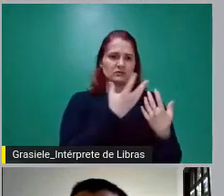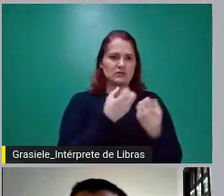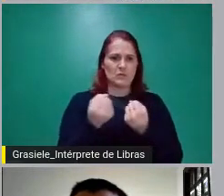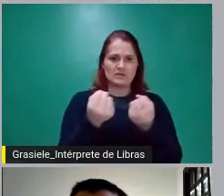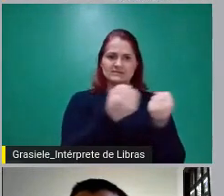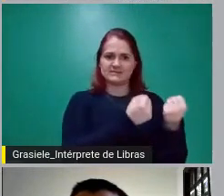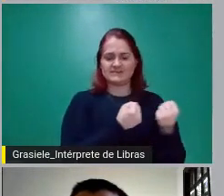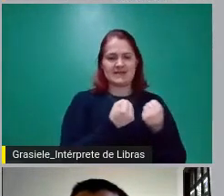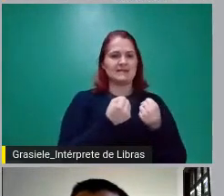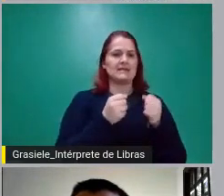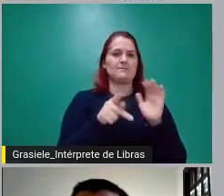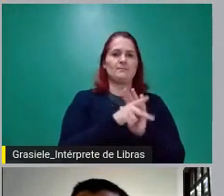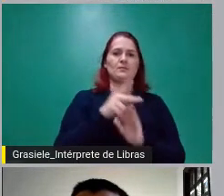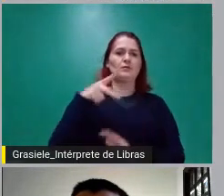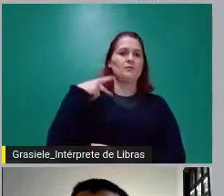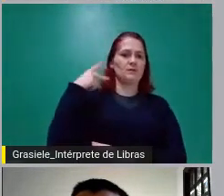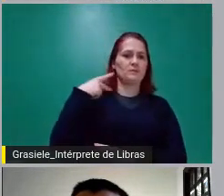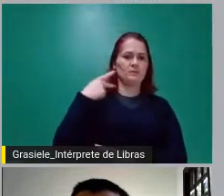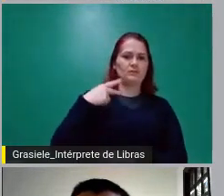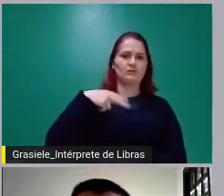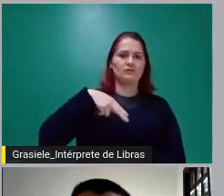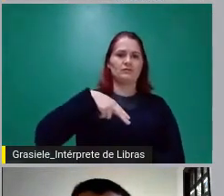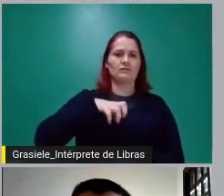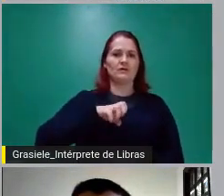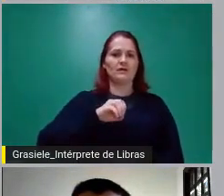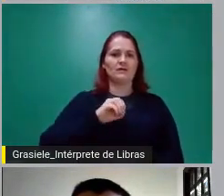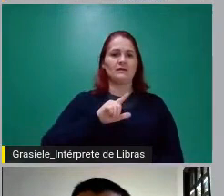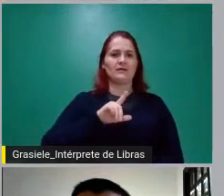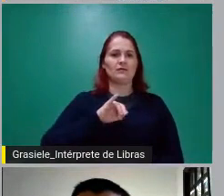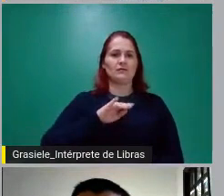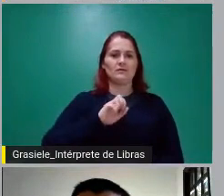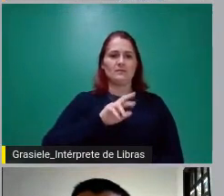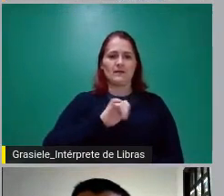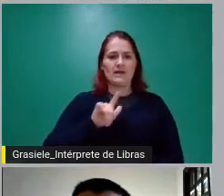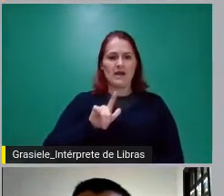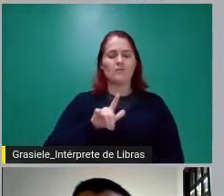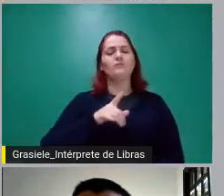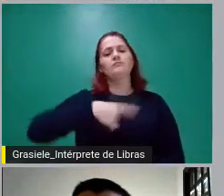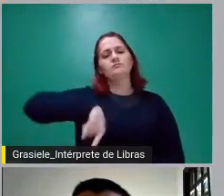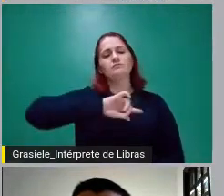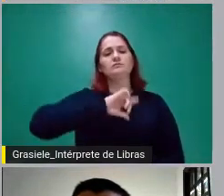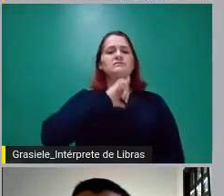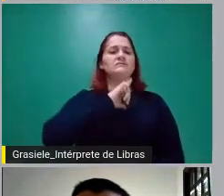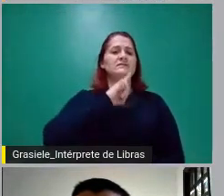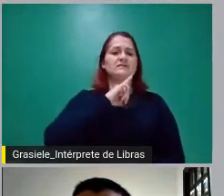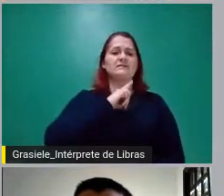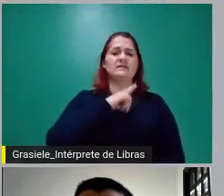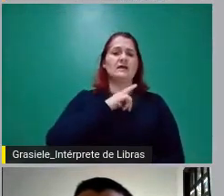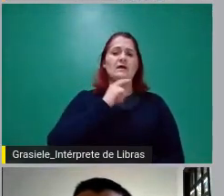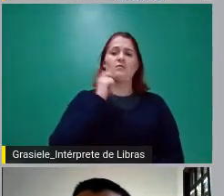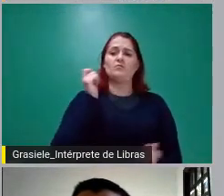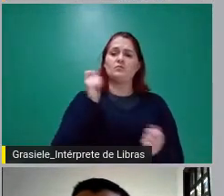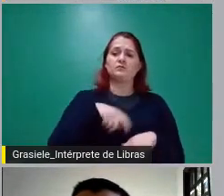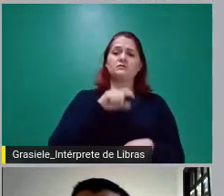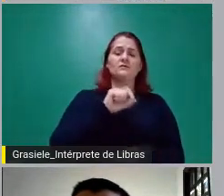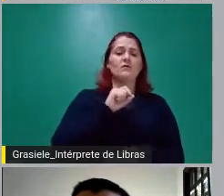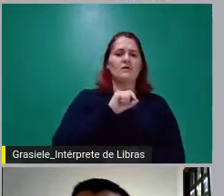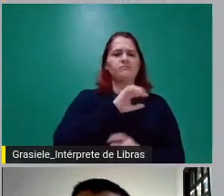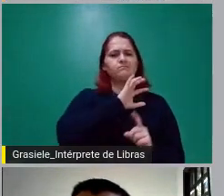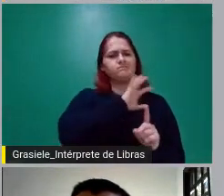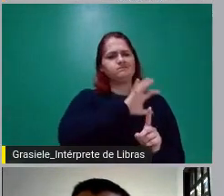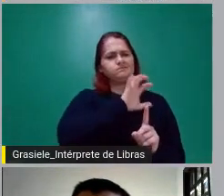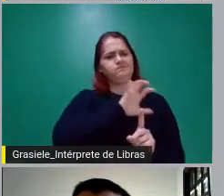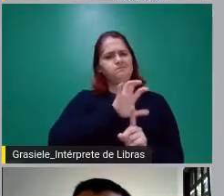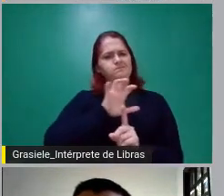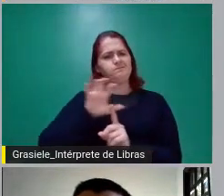neoliberais, você teria uma série de retaliações para isso e a economia